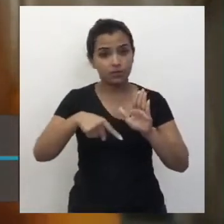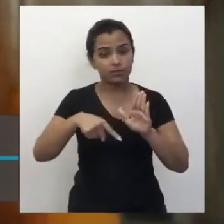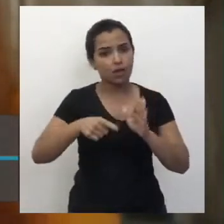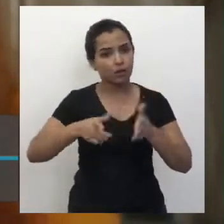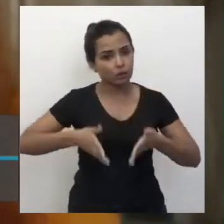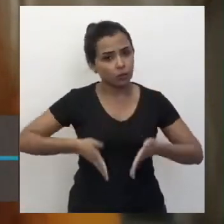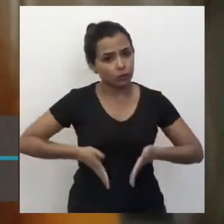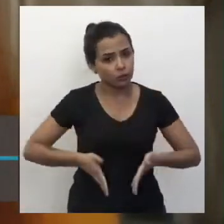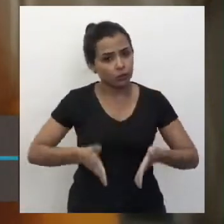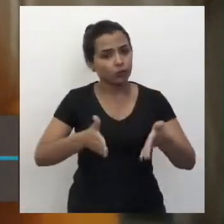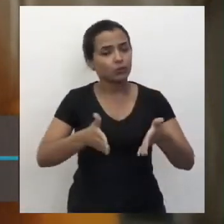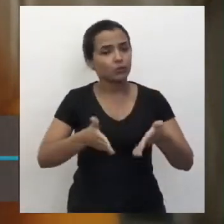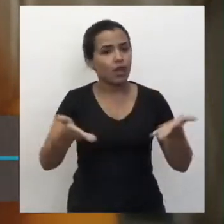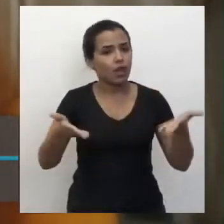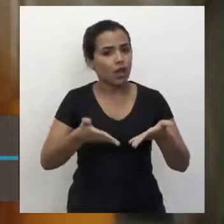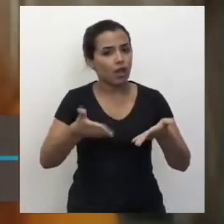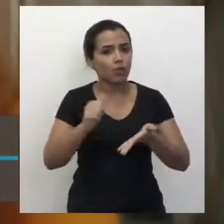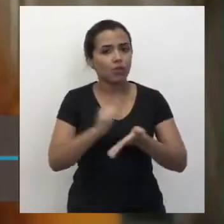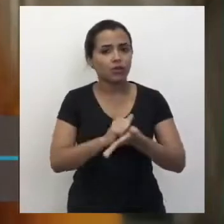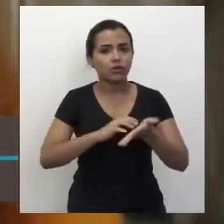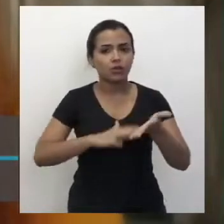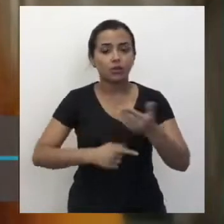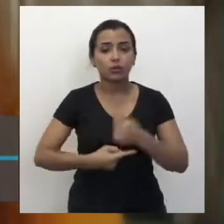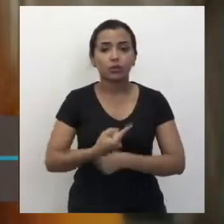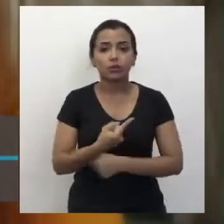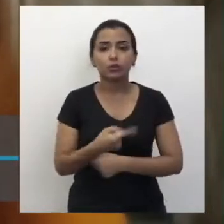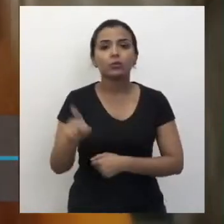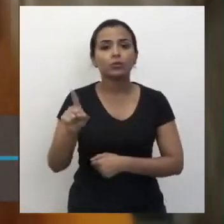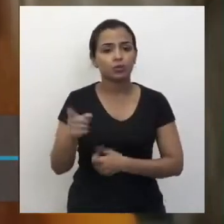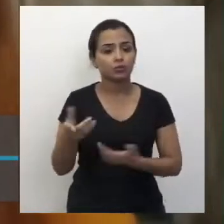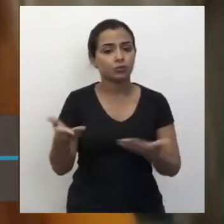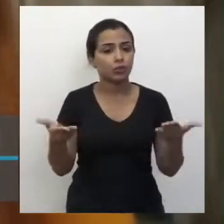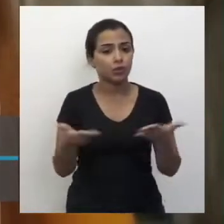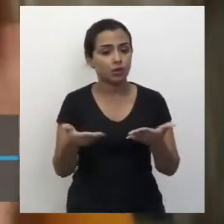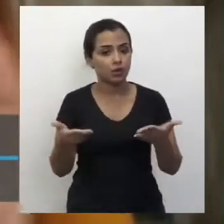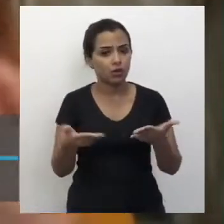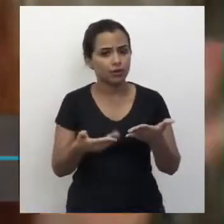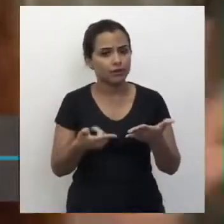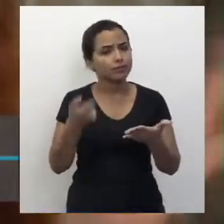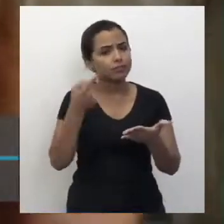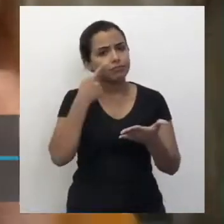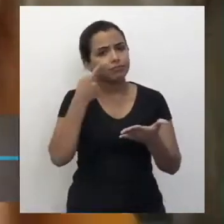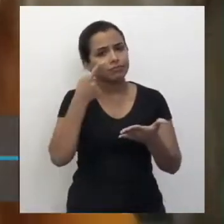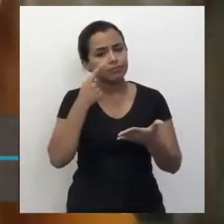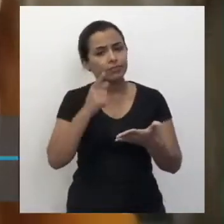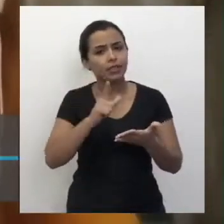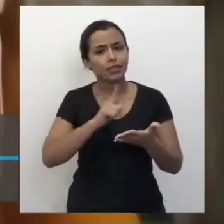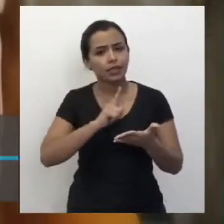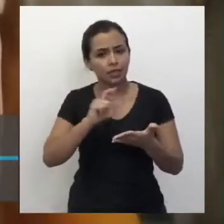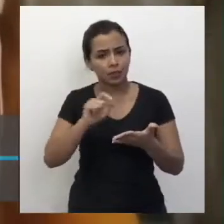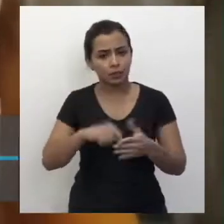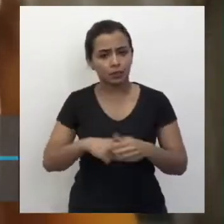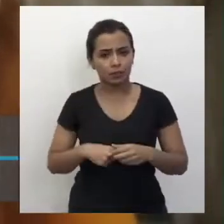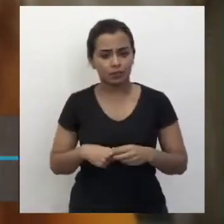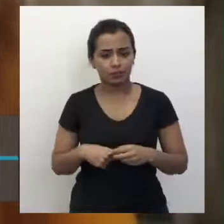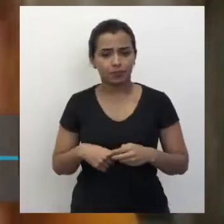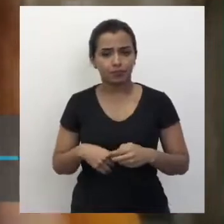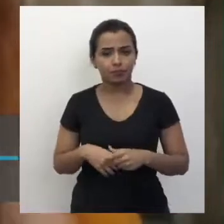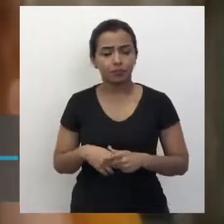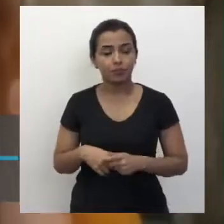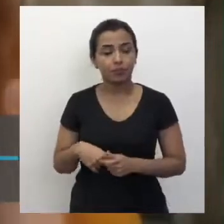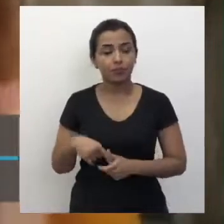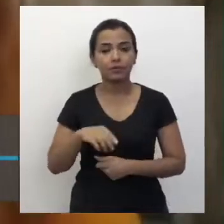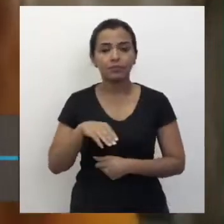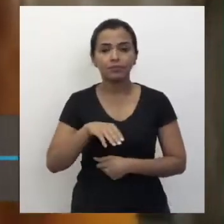encaminhando para o último exercício do nosso encontro de hoje, separei um excerto de Machado